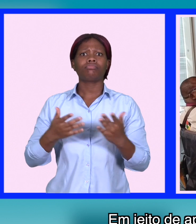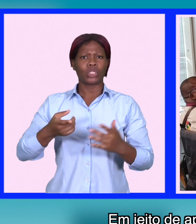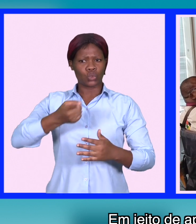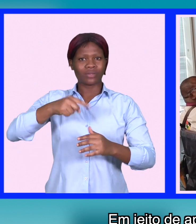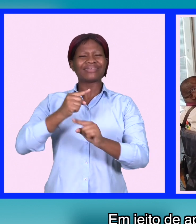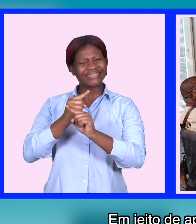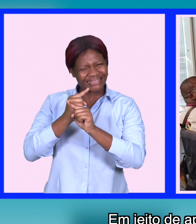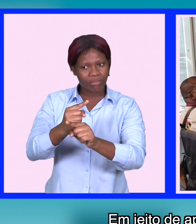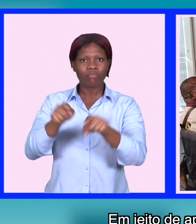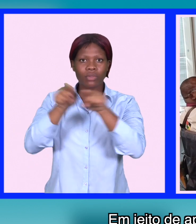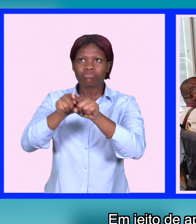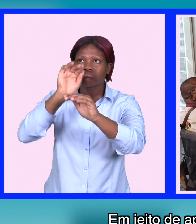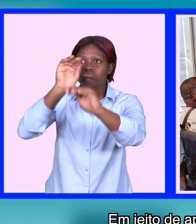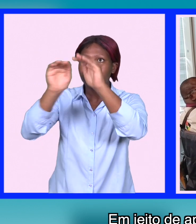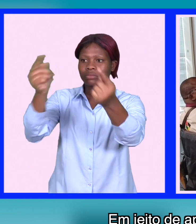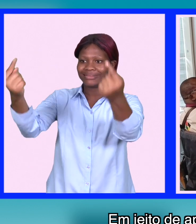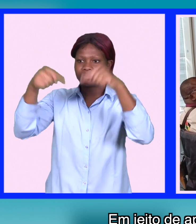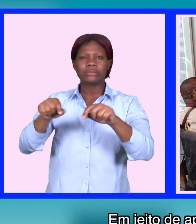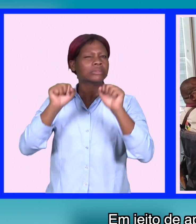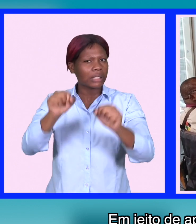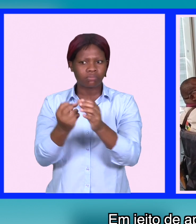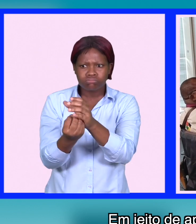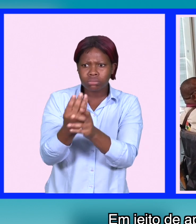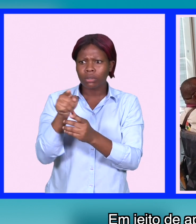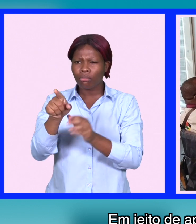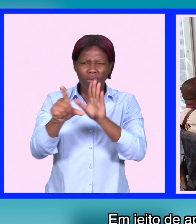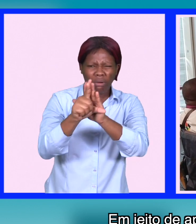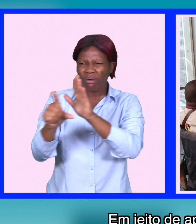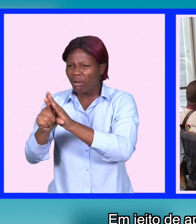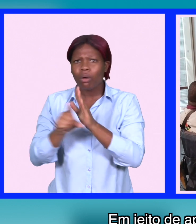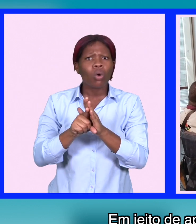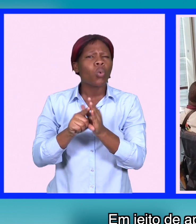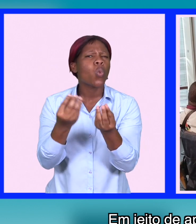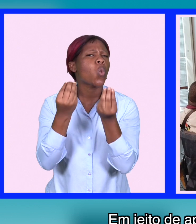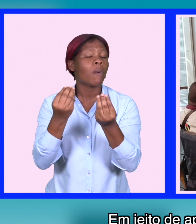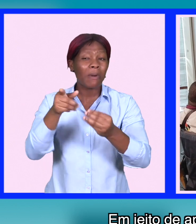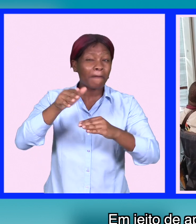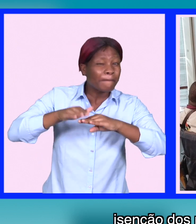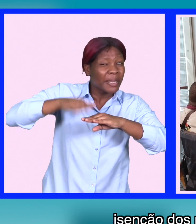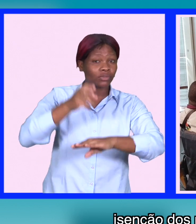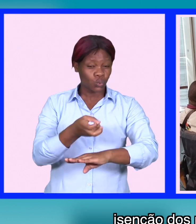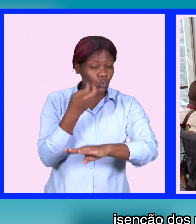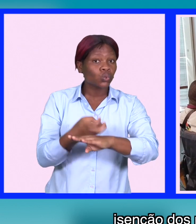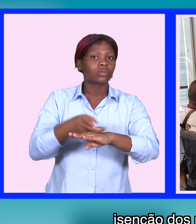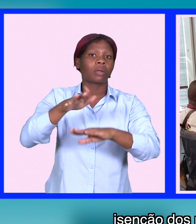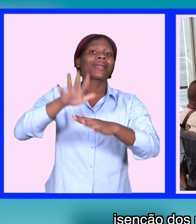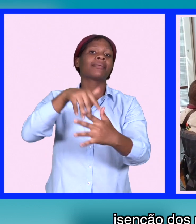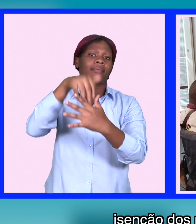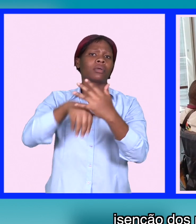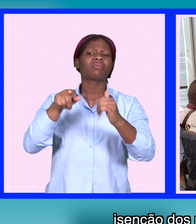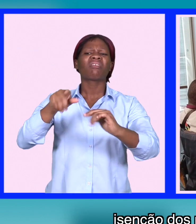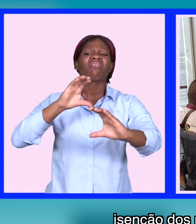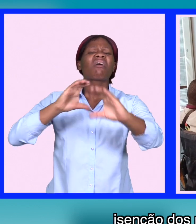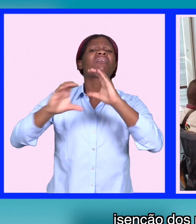Em jeito de apelo, os participantes do encontro pediram a criação de leis mais severas, mais isenção dos meios de